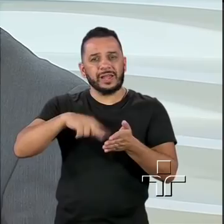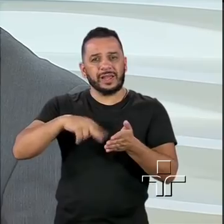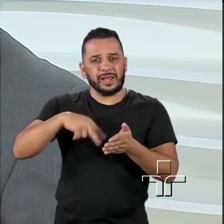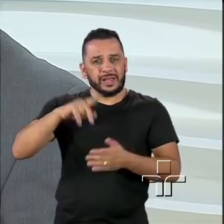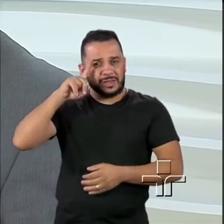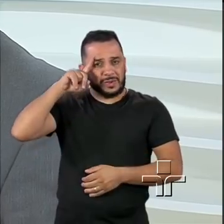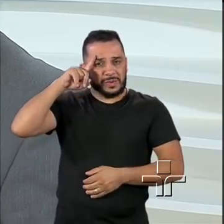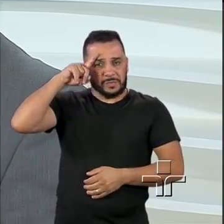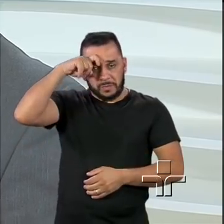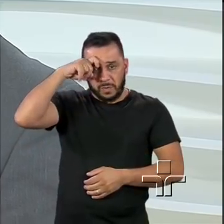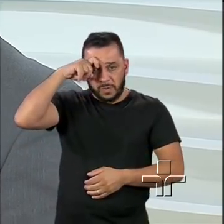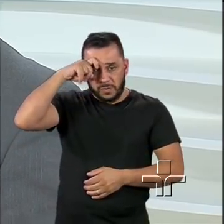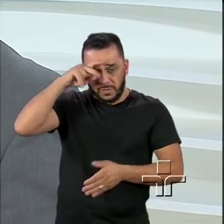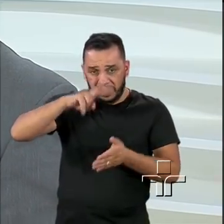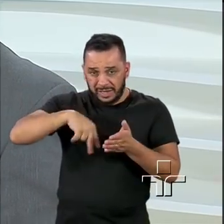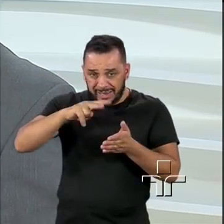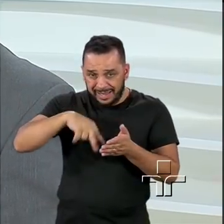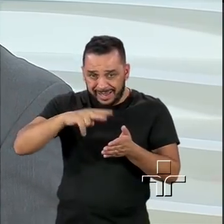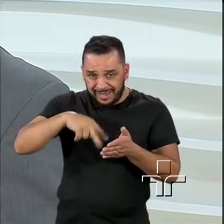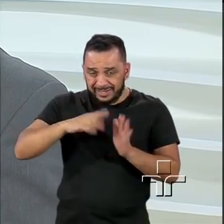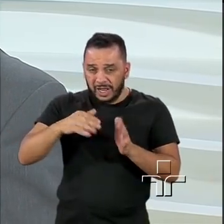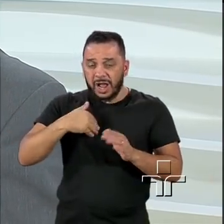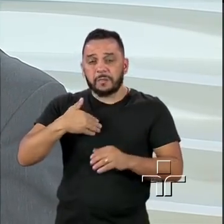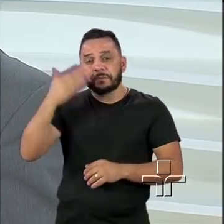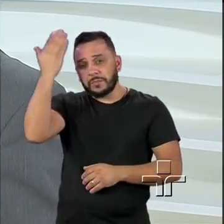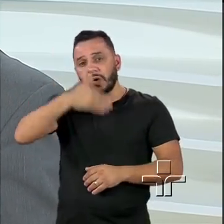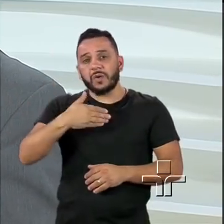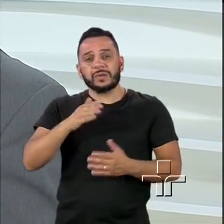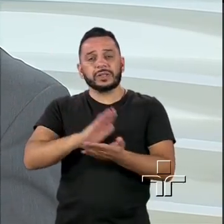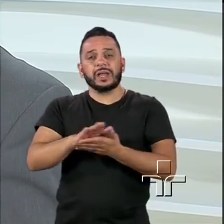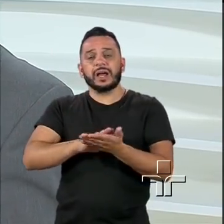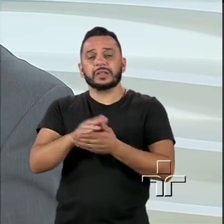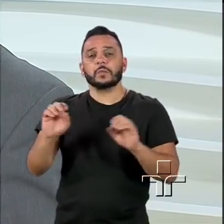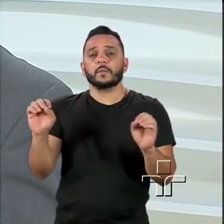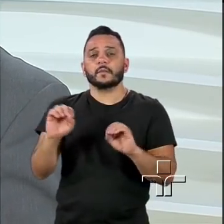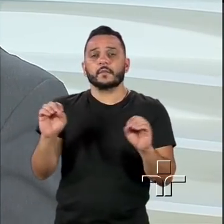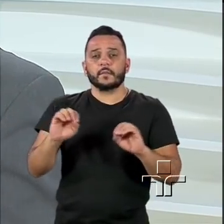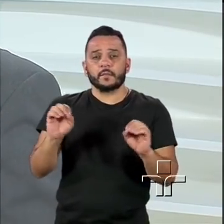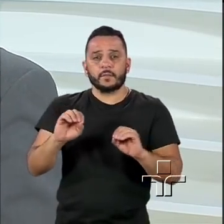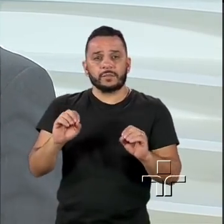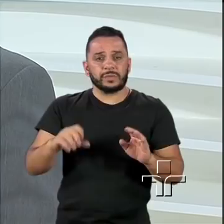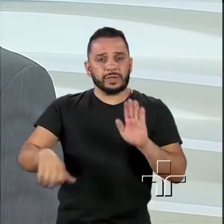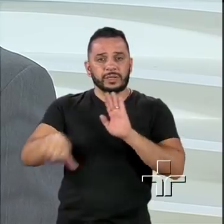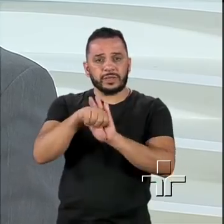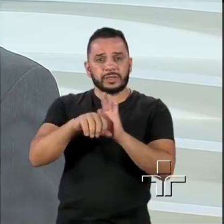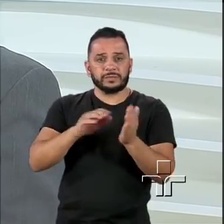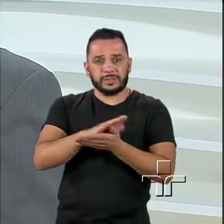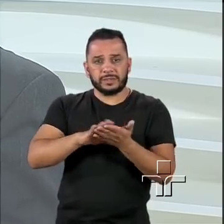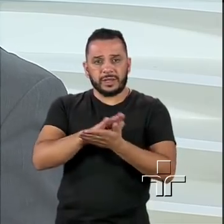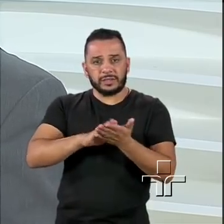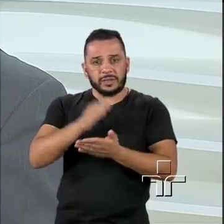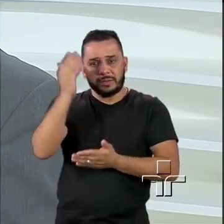nenhuma prova contra o presidente Lula, até porque não tem nem índice de crime e nem prova. A única prova existente lá é da